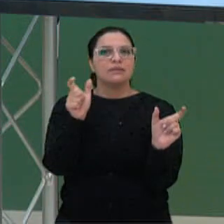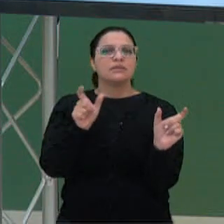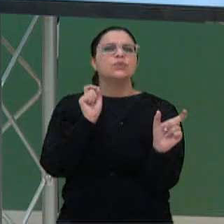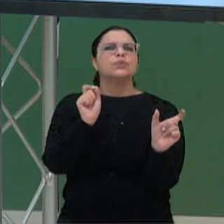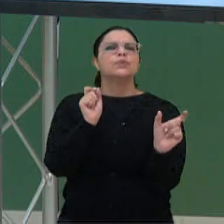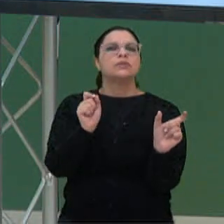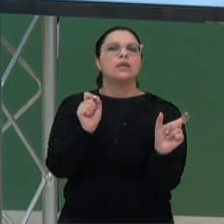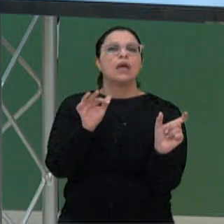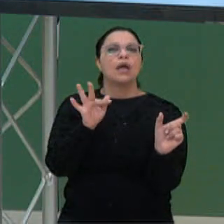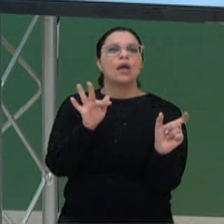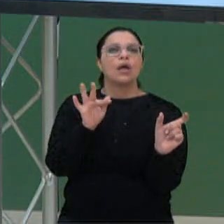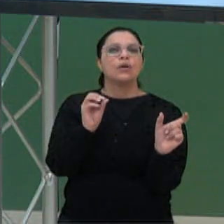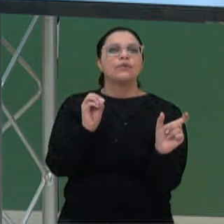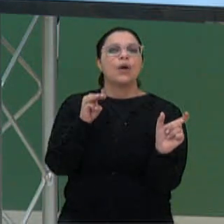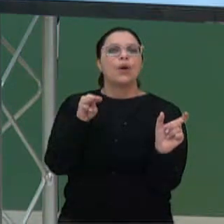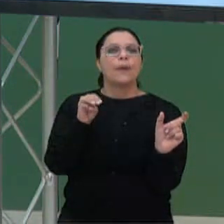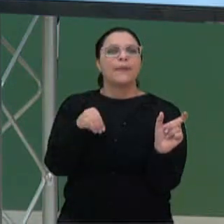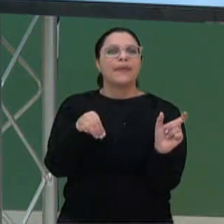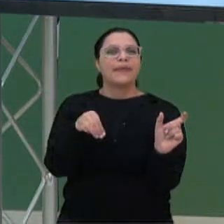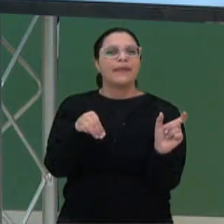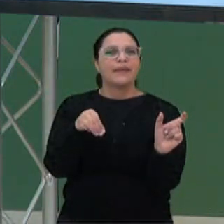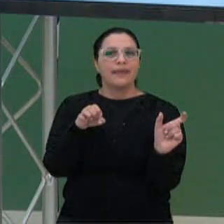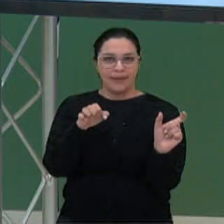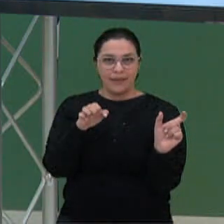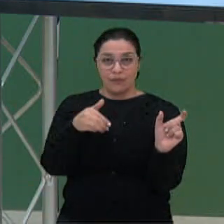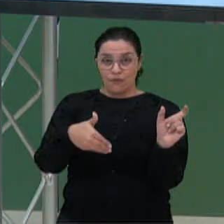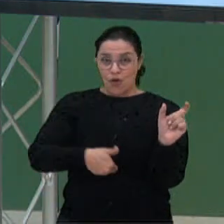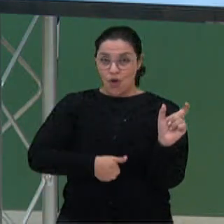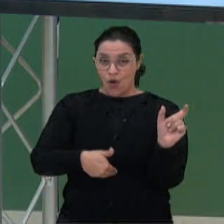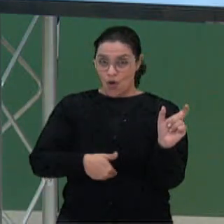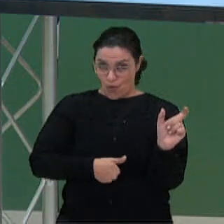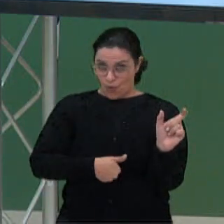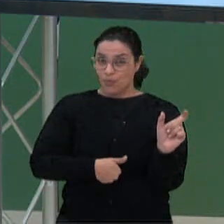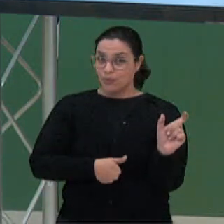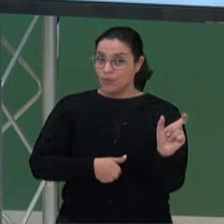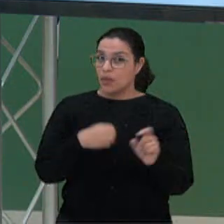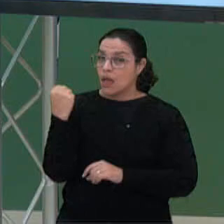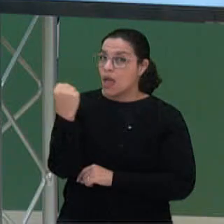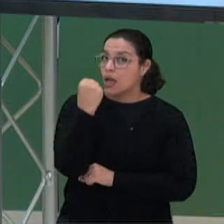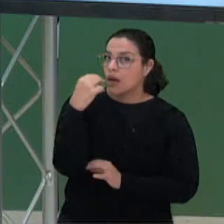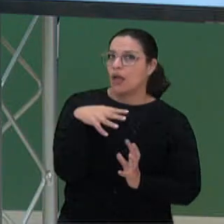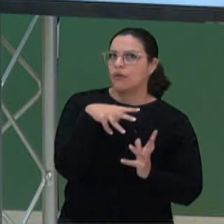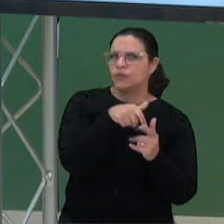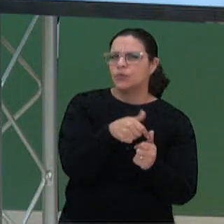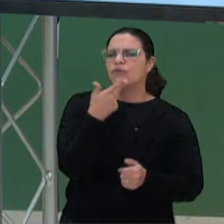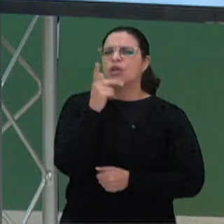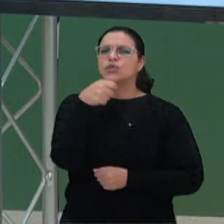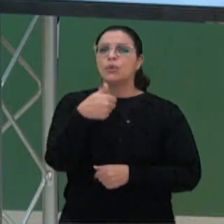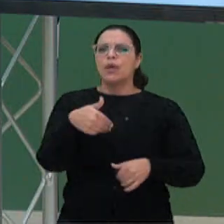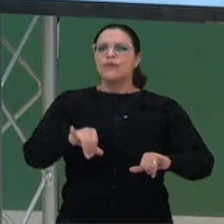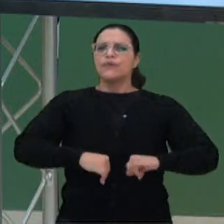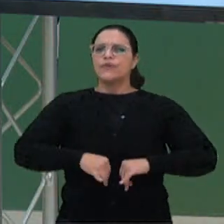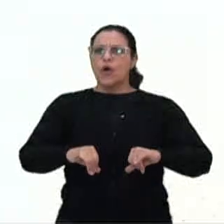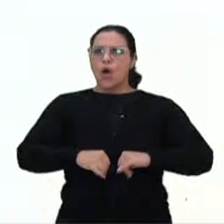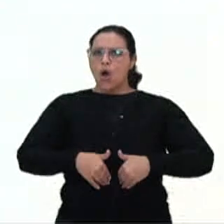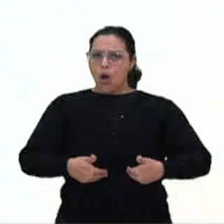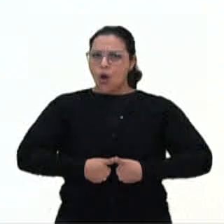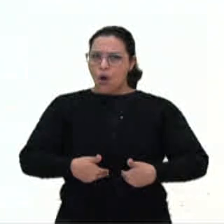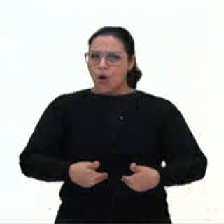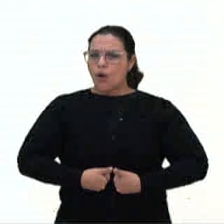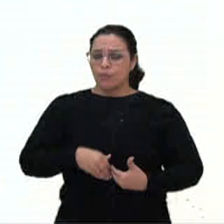é a fome. É um problema acentuado no mundo. Quando que eu trato da questão da fome? Ela